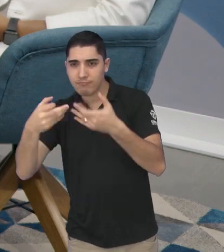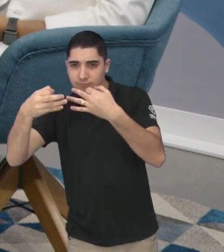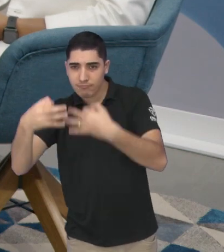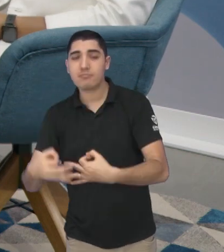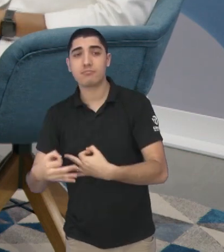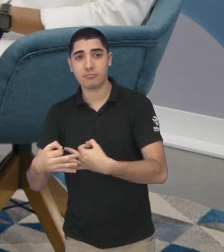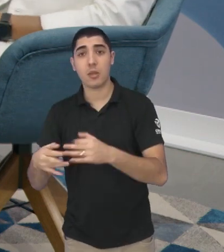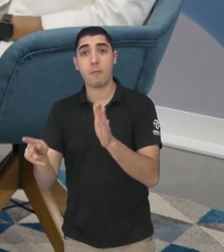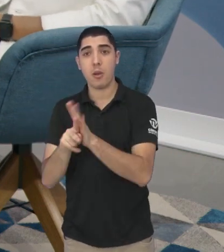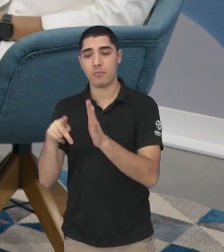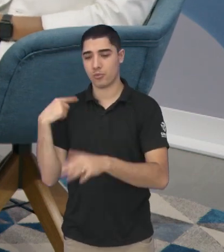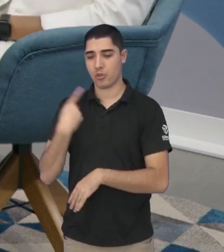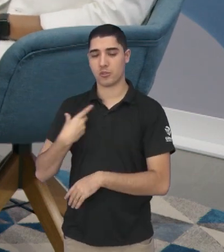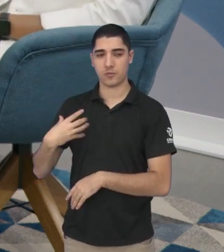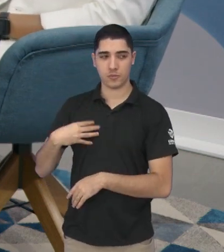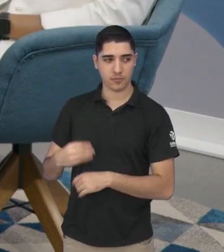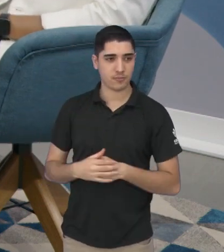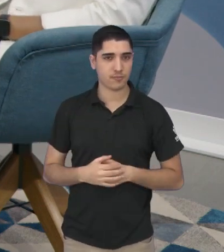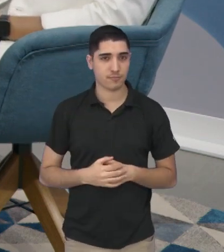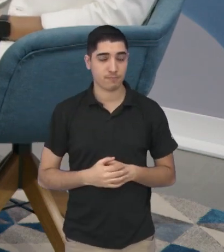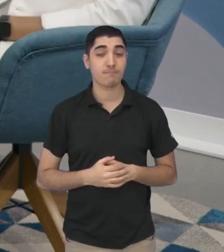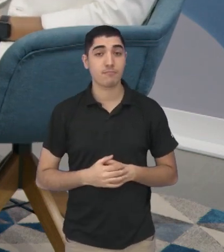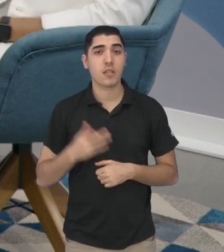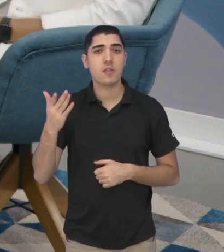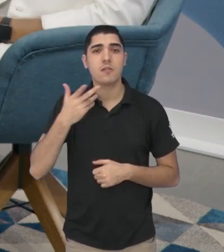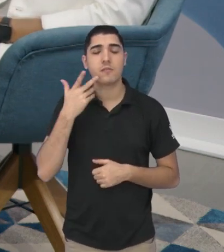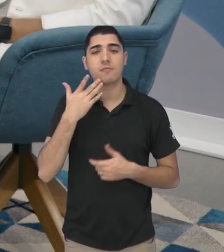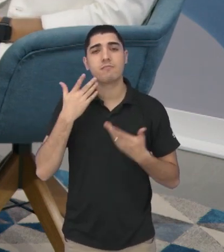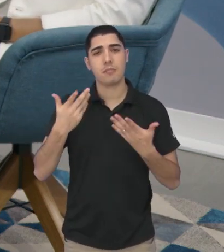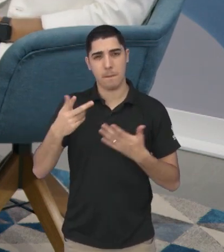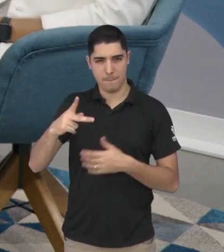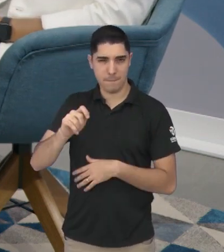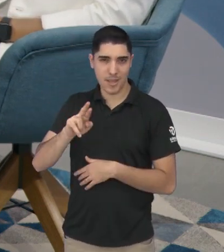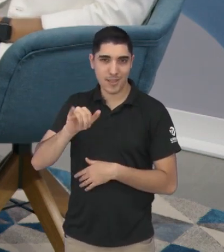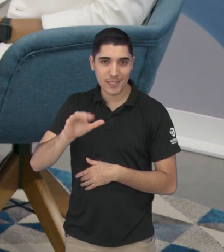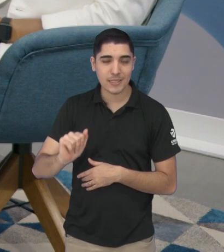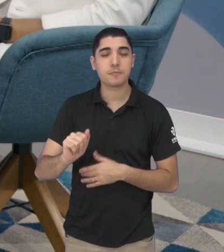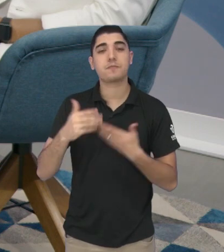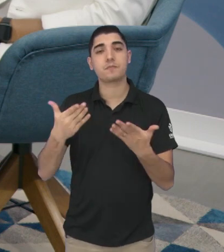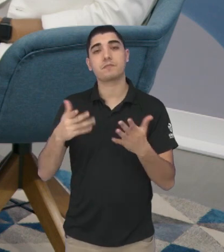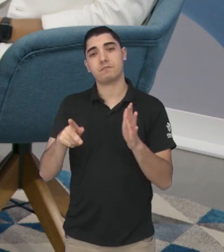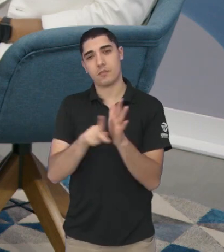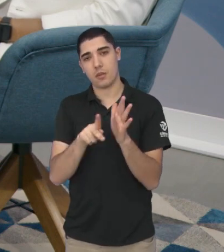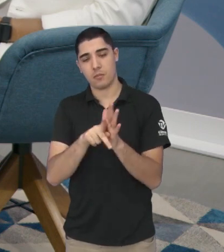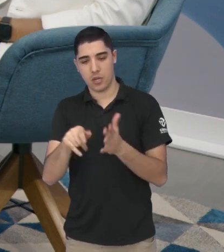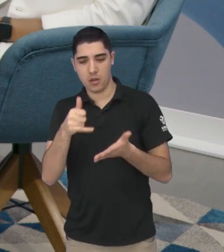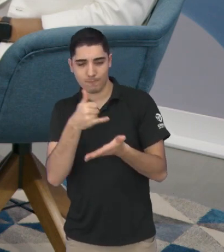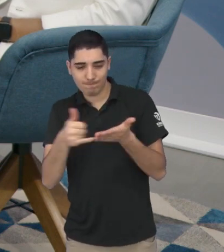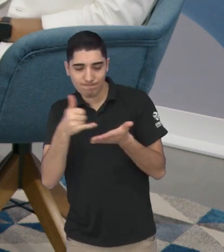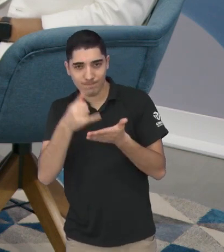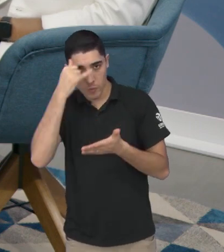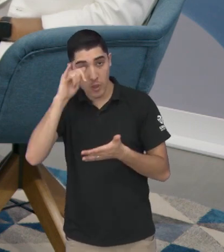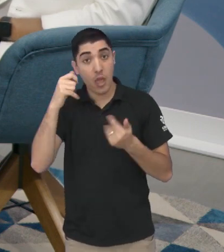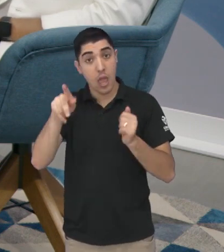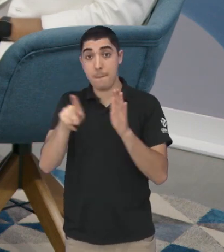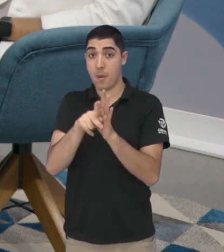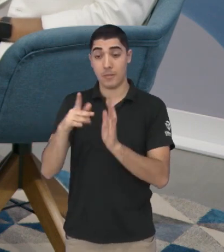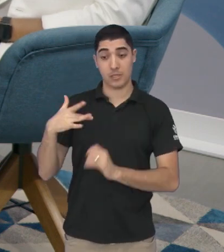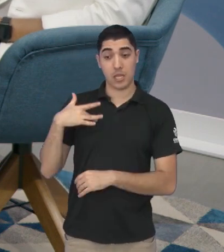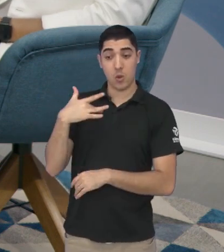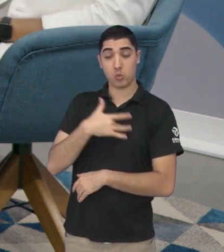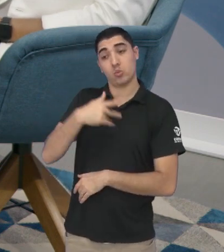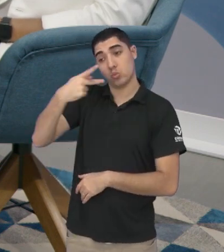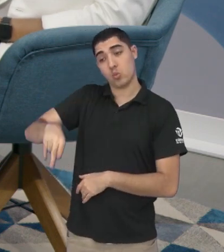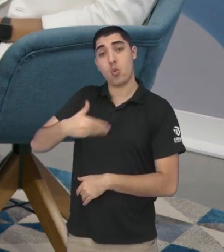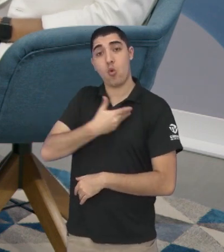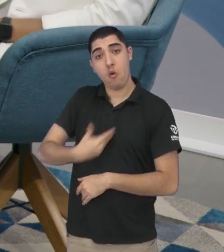poder informar seus filhos. Patrícia, a política de prevenção de drogas é um assunto de saúde pública, né? E tem que ser